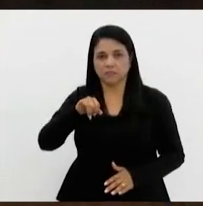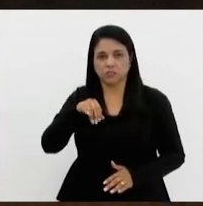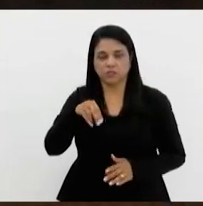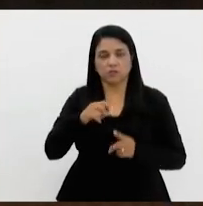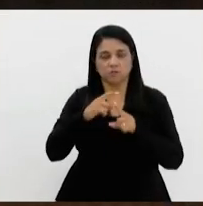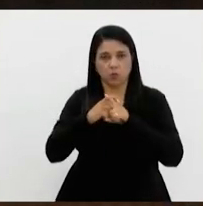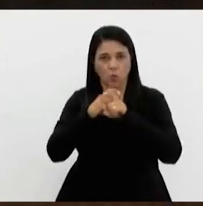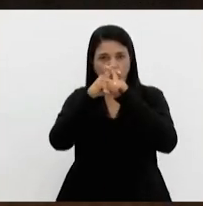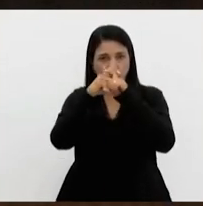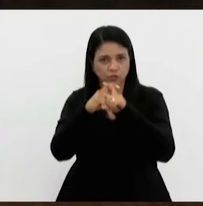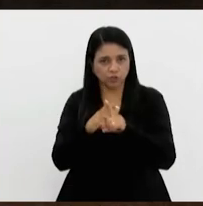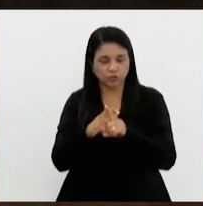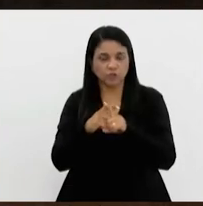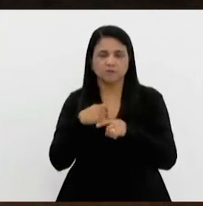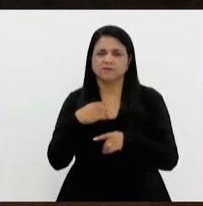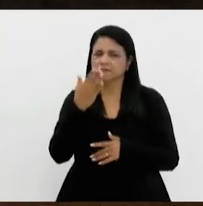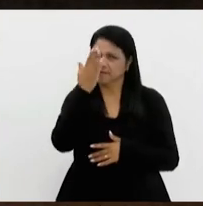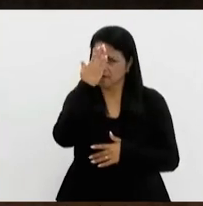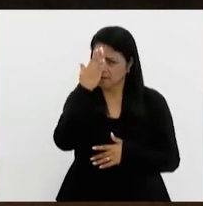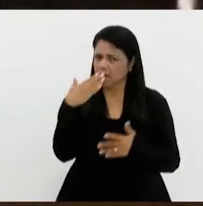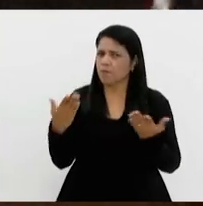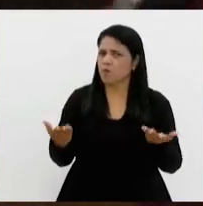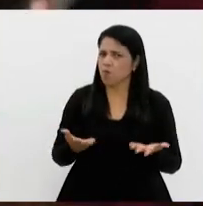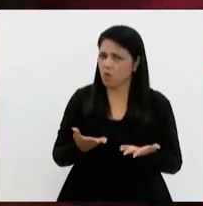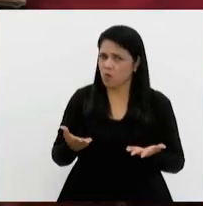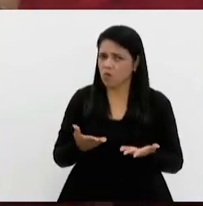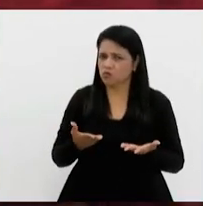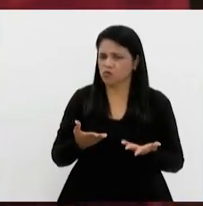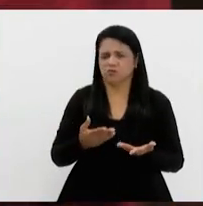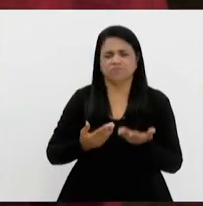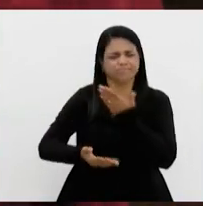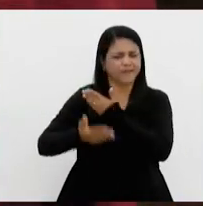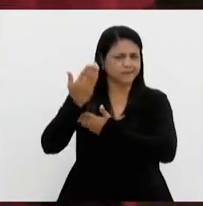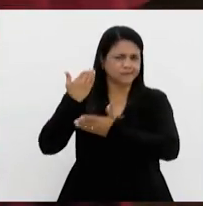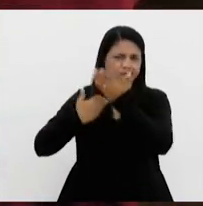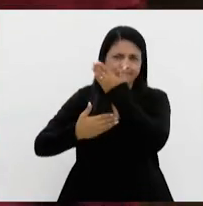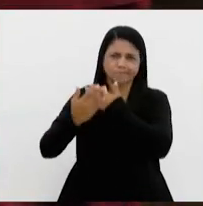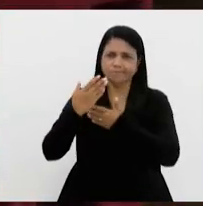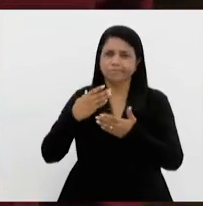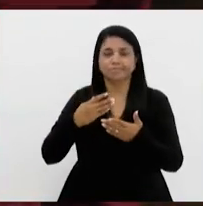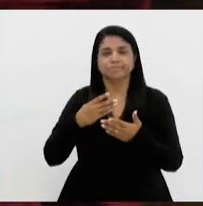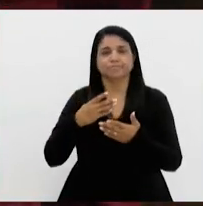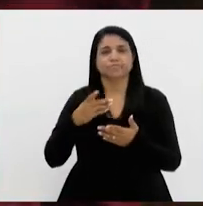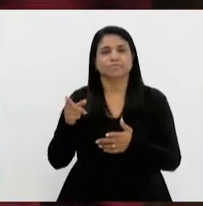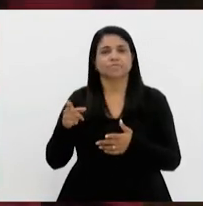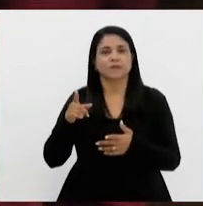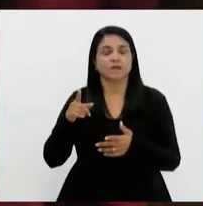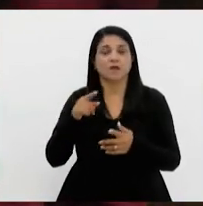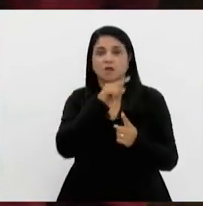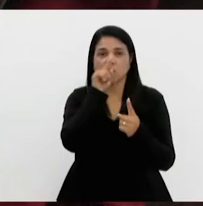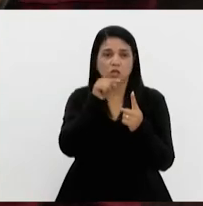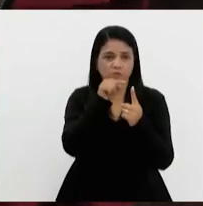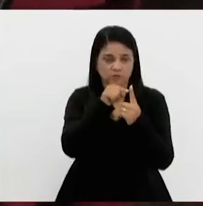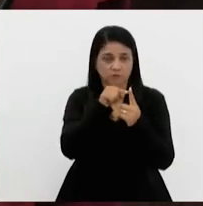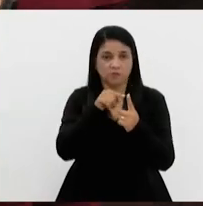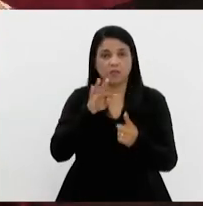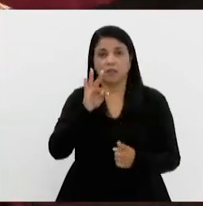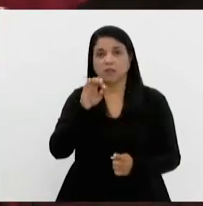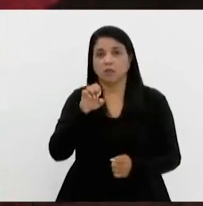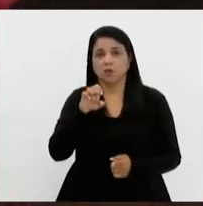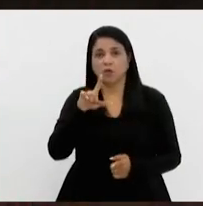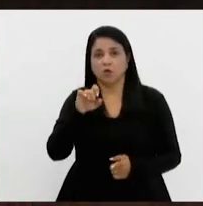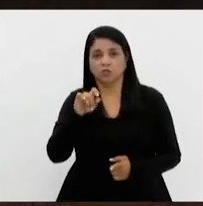de hoje, todos sabem que o intuito, precípio dessa tal teologia da